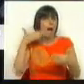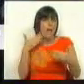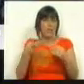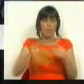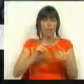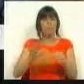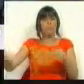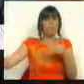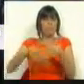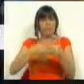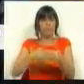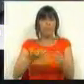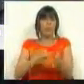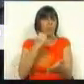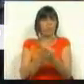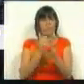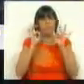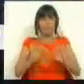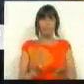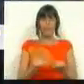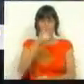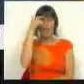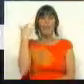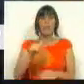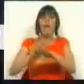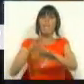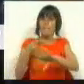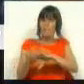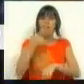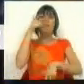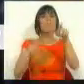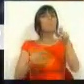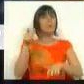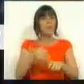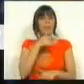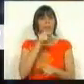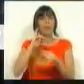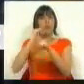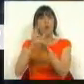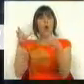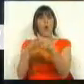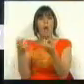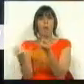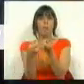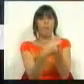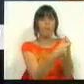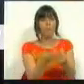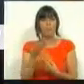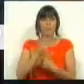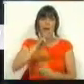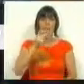ao seu encerramento total e definitivo e a dificuldades acrescidas das populações de outros concelhos limítrofos, como